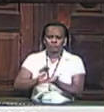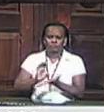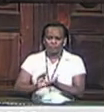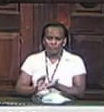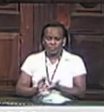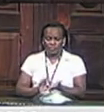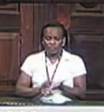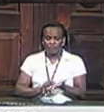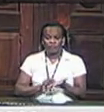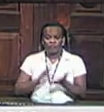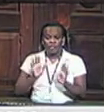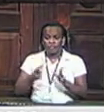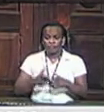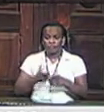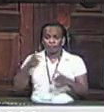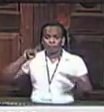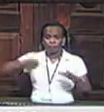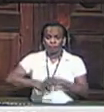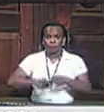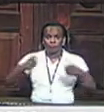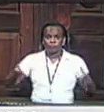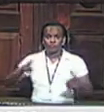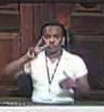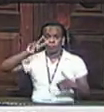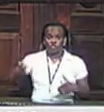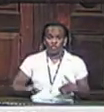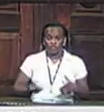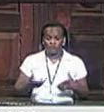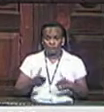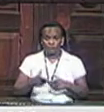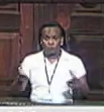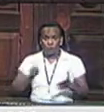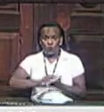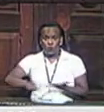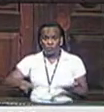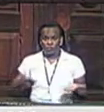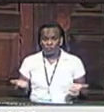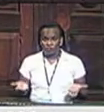daí um rombo de mais 2 bilhões.